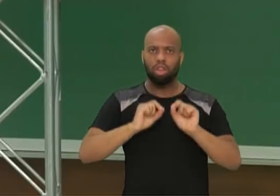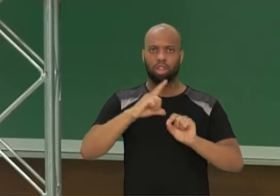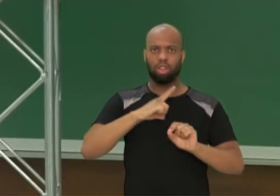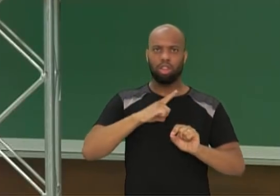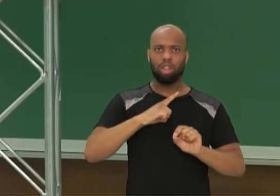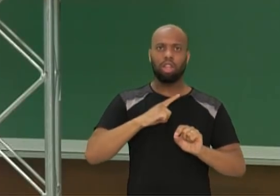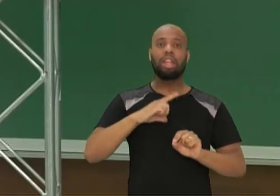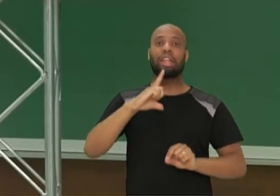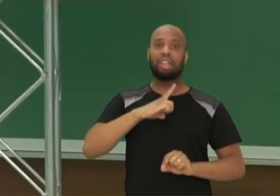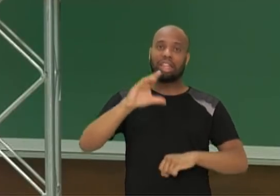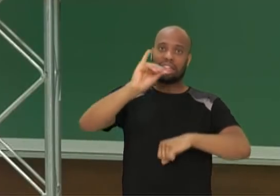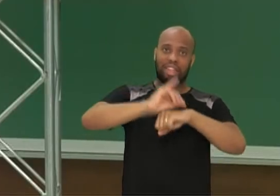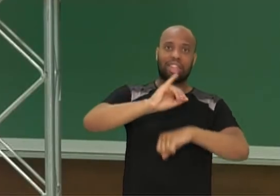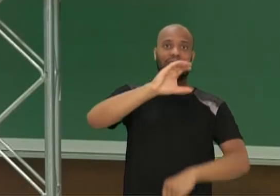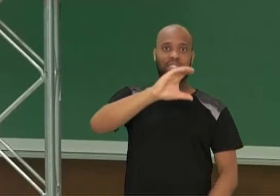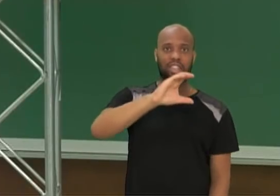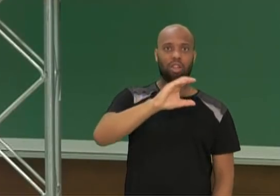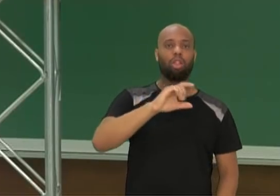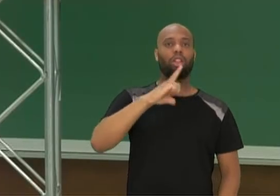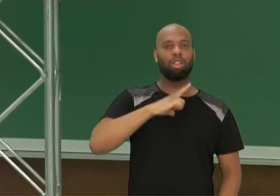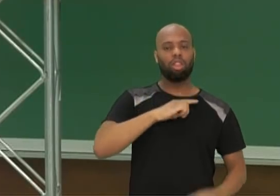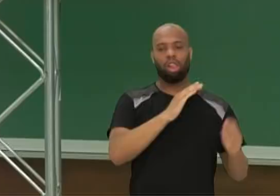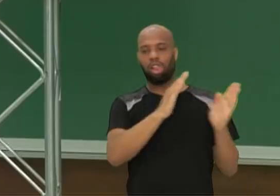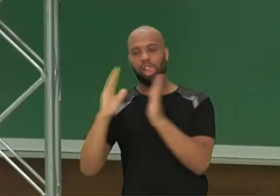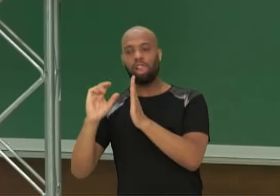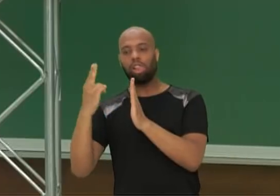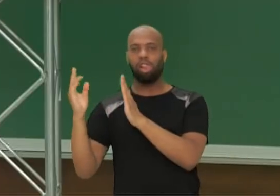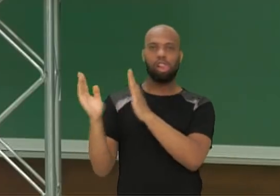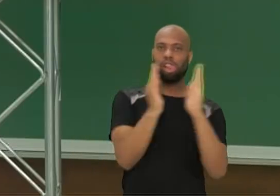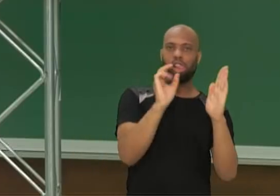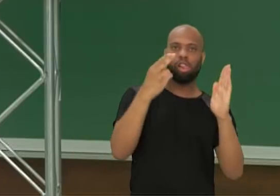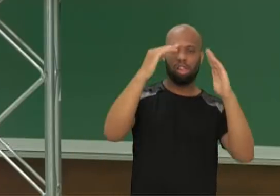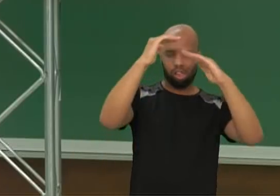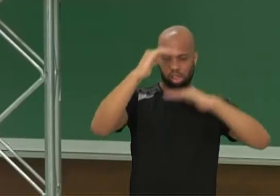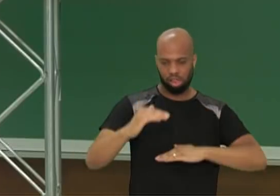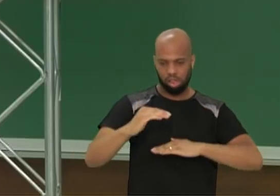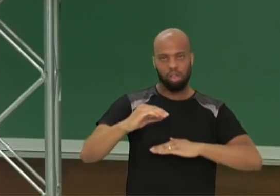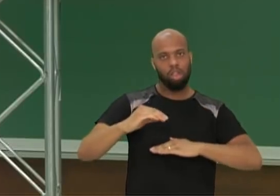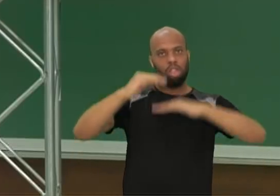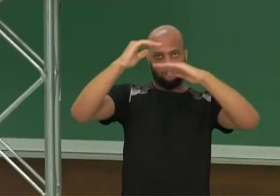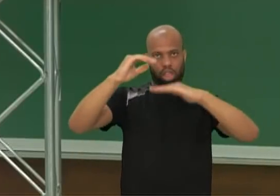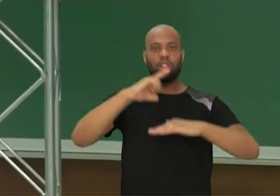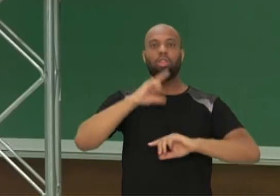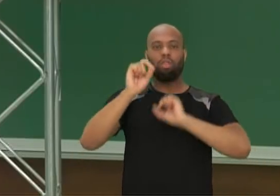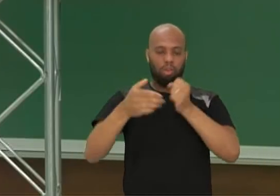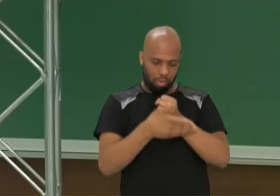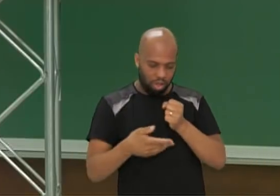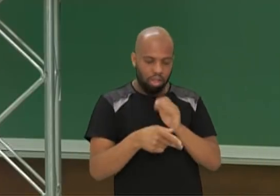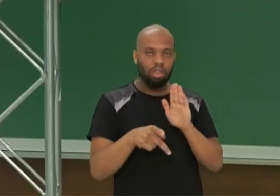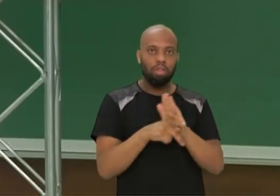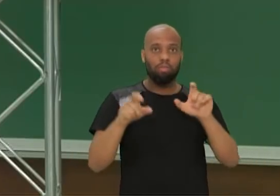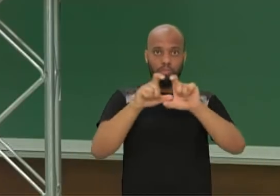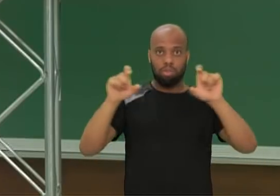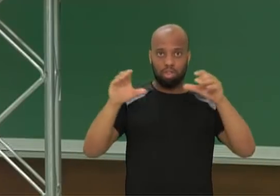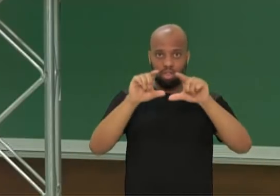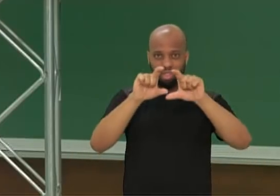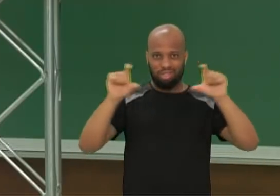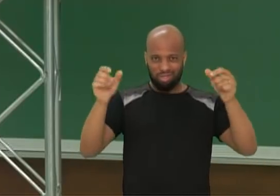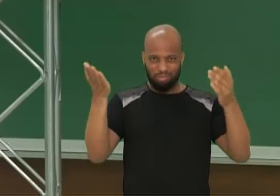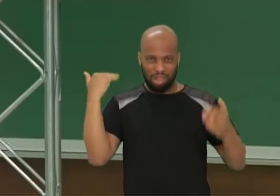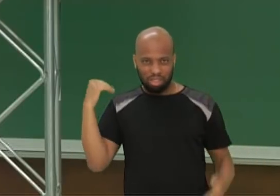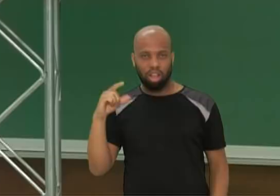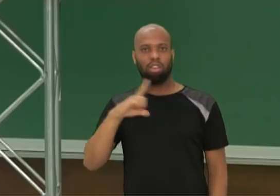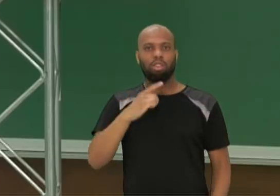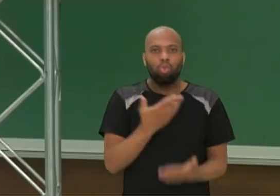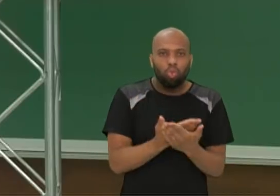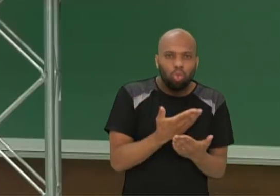foi transladado. Para escrever a equação dessas parábolas, a gente vai se basear nas equações que nós já deduzimos na última aula